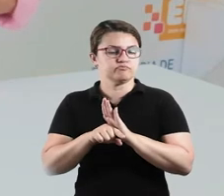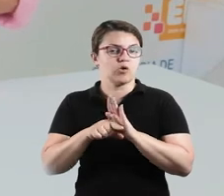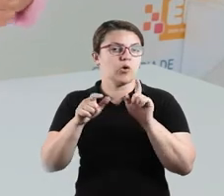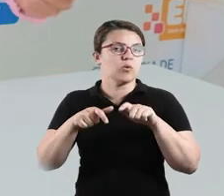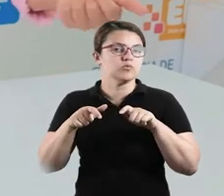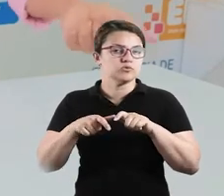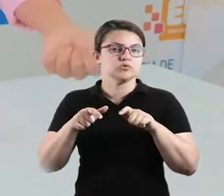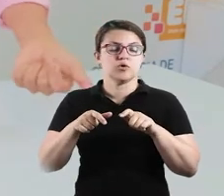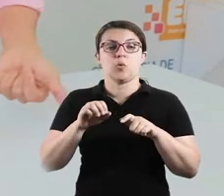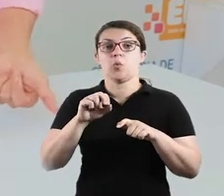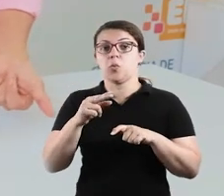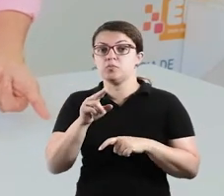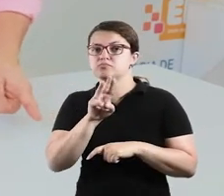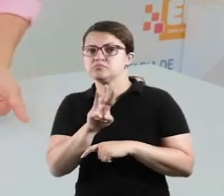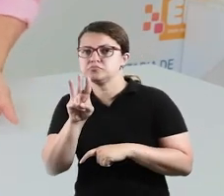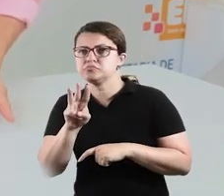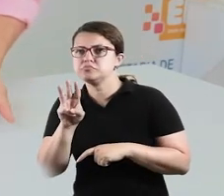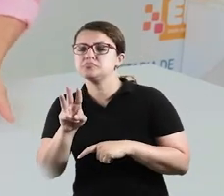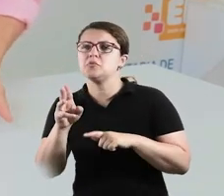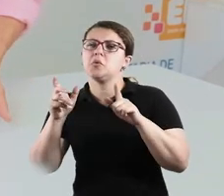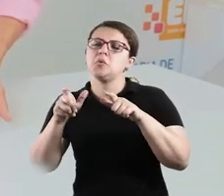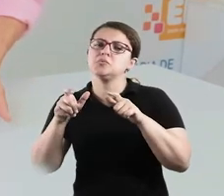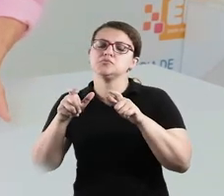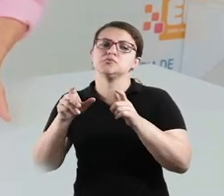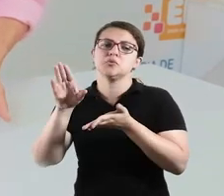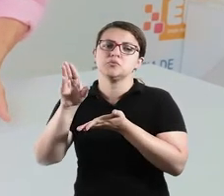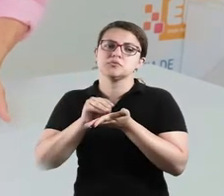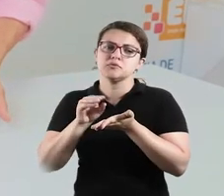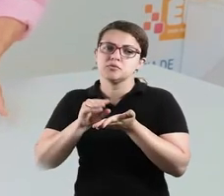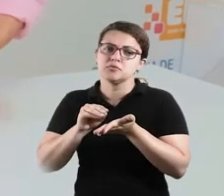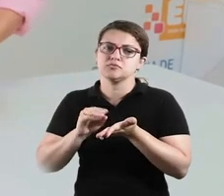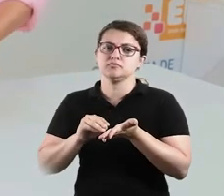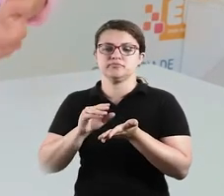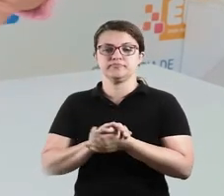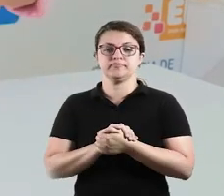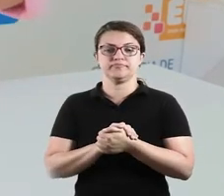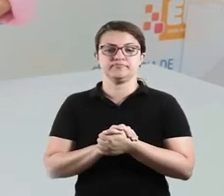a viu ou ouviu, tá bom?